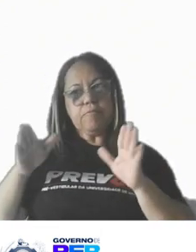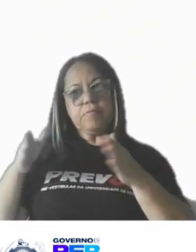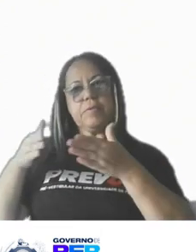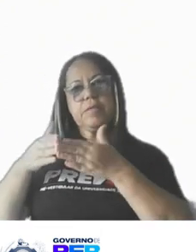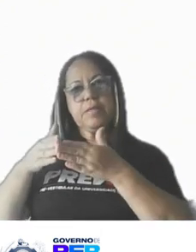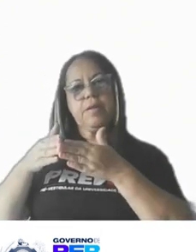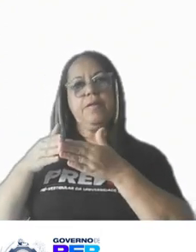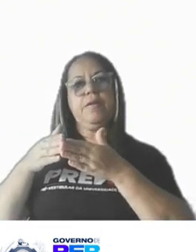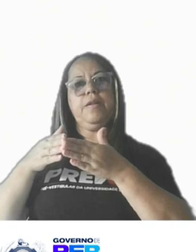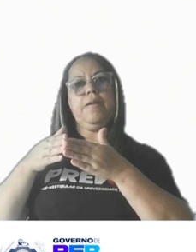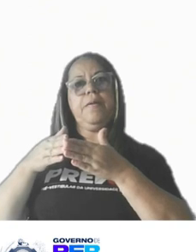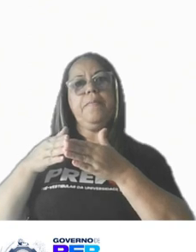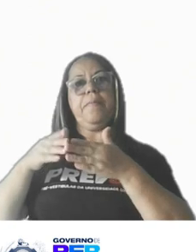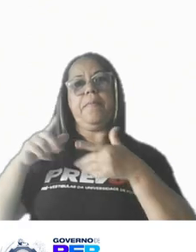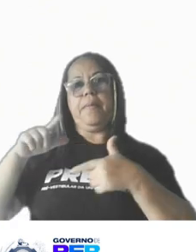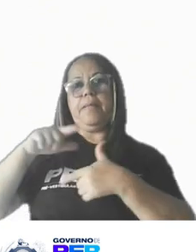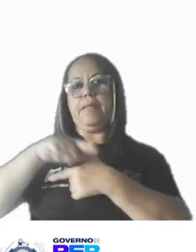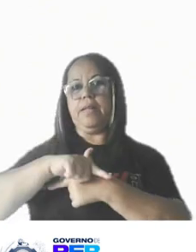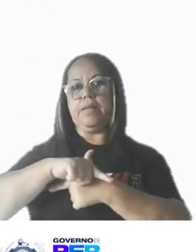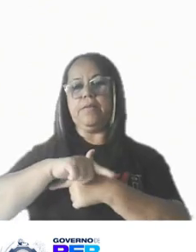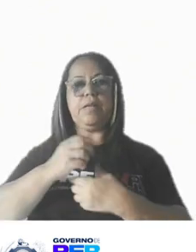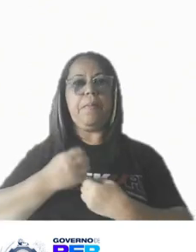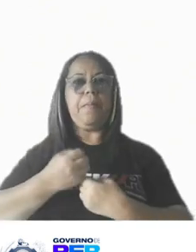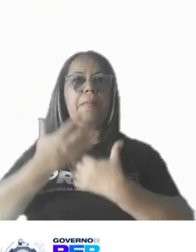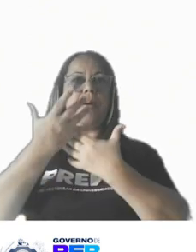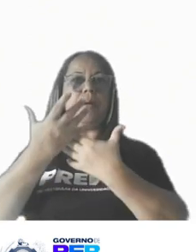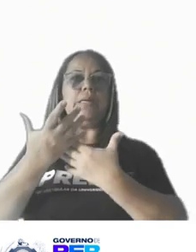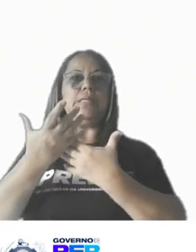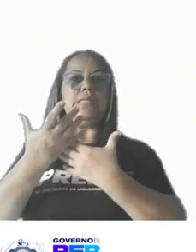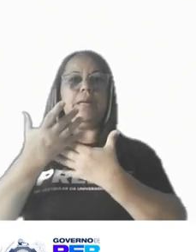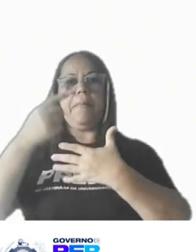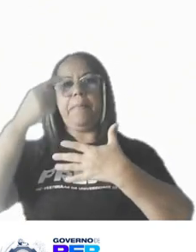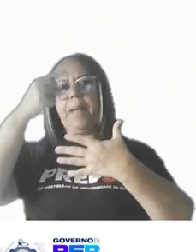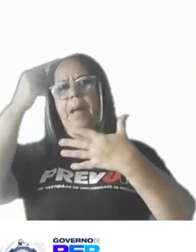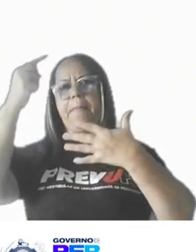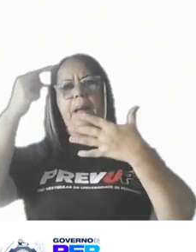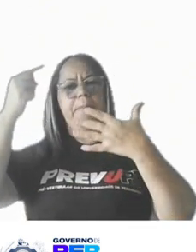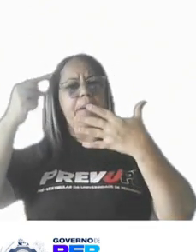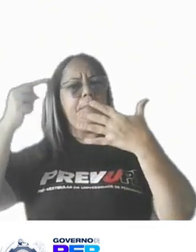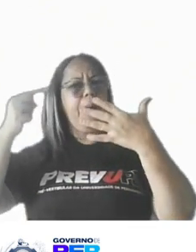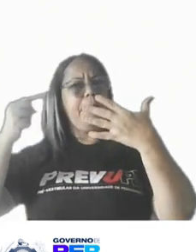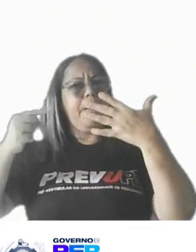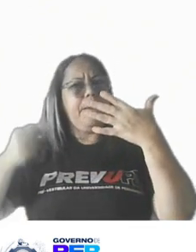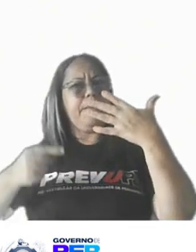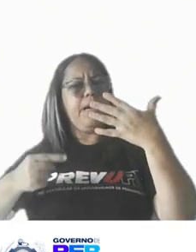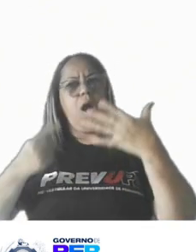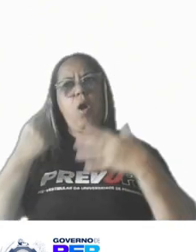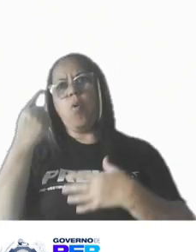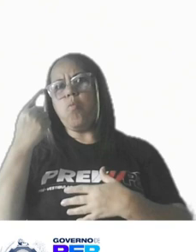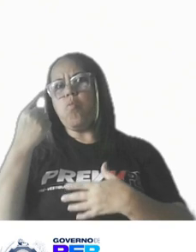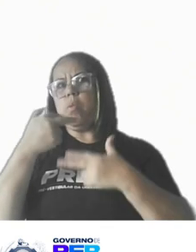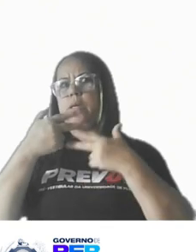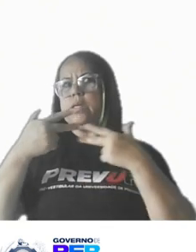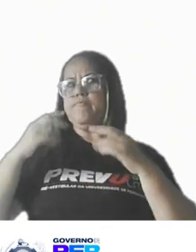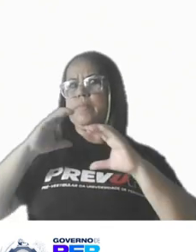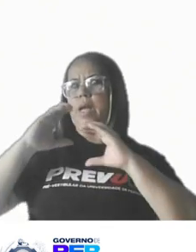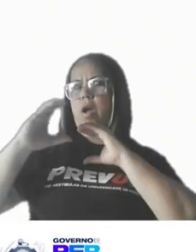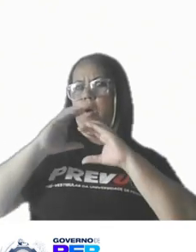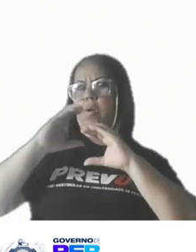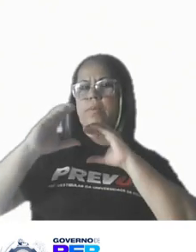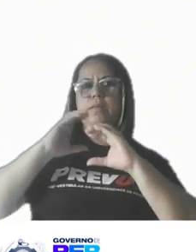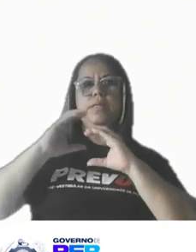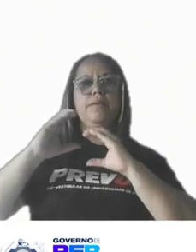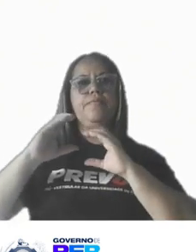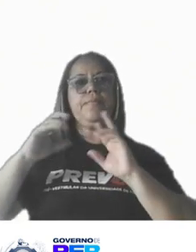metalinguística e poética. Cada função dessa vai corresponder a um elemento da comunicação.